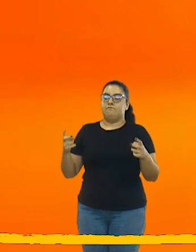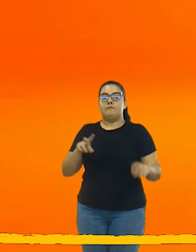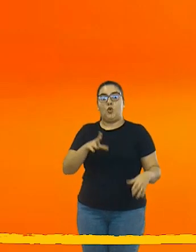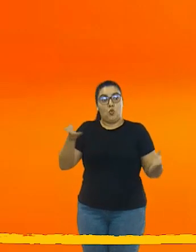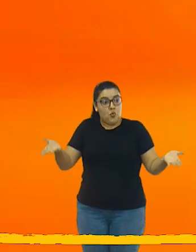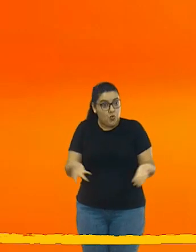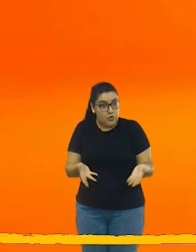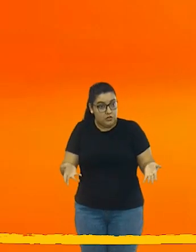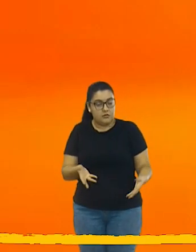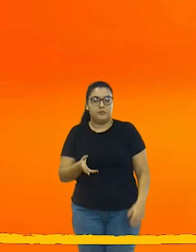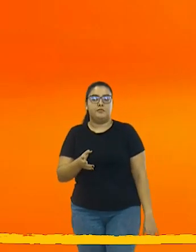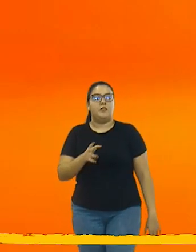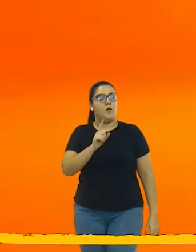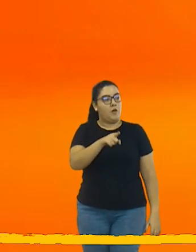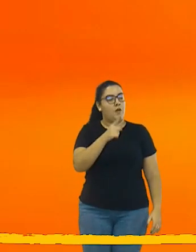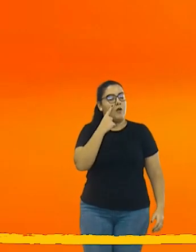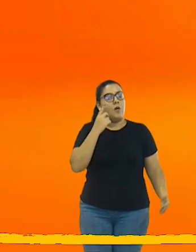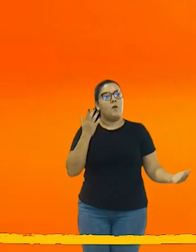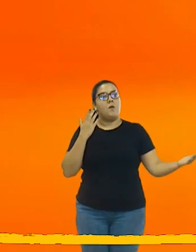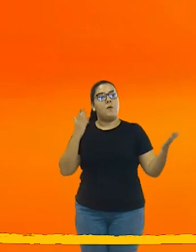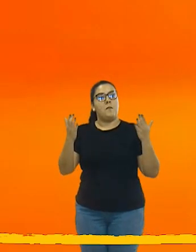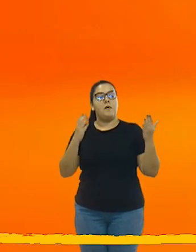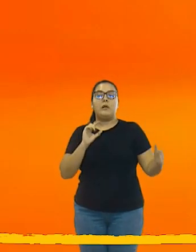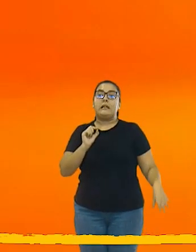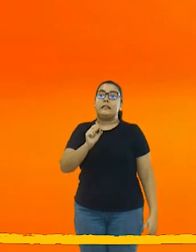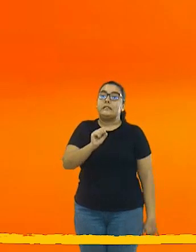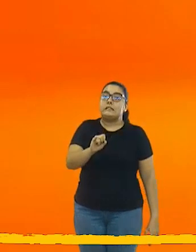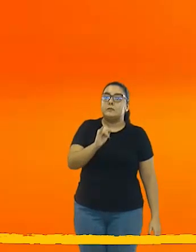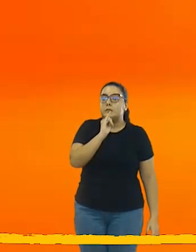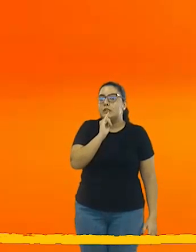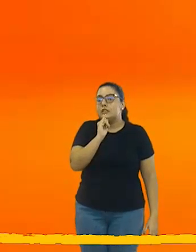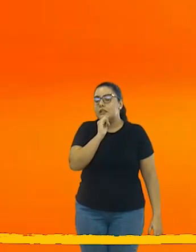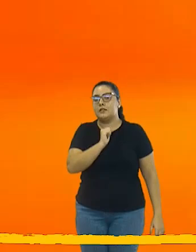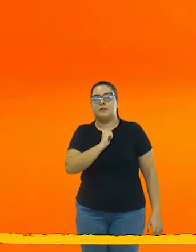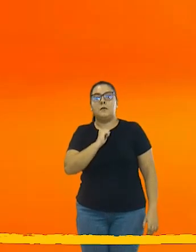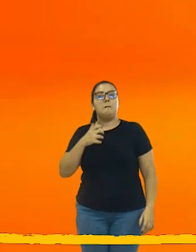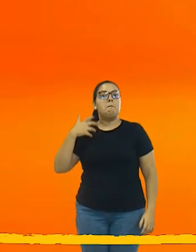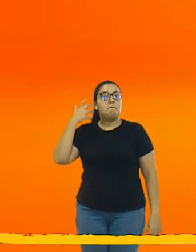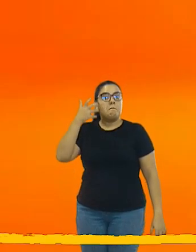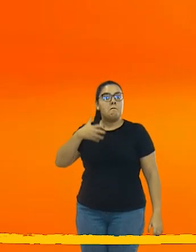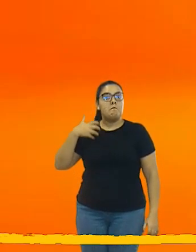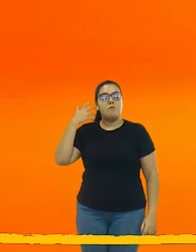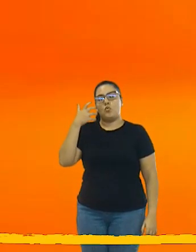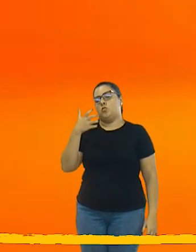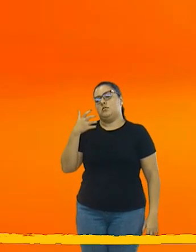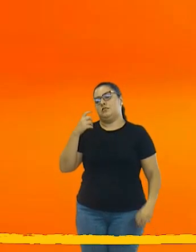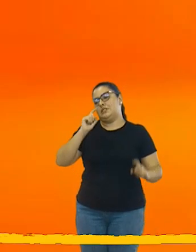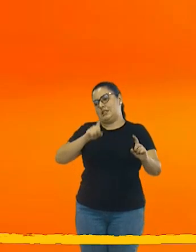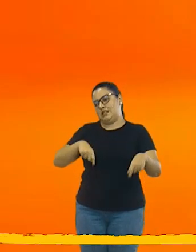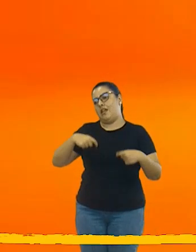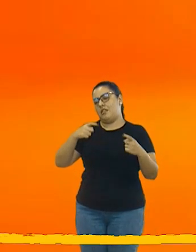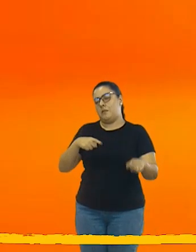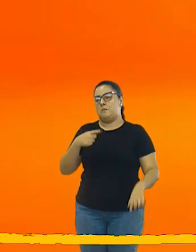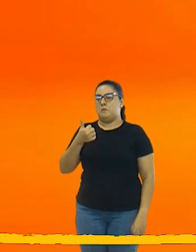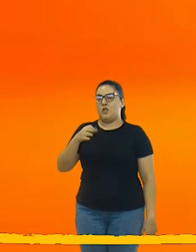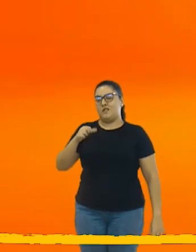de hoje. Aí, Fernandes, fazendo um comparativo, se a gente pega, né, a música sertaneja dos anos 50, dos anos 60, dos anos 70, não há